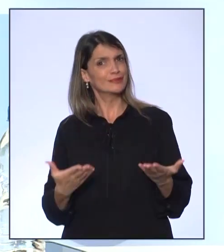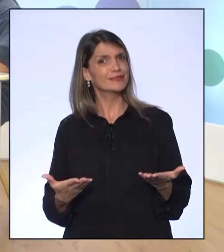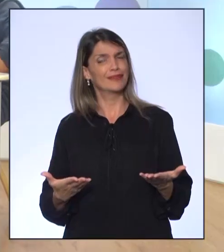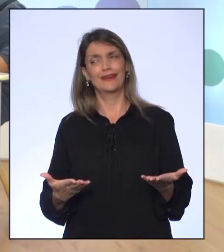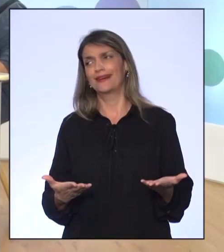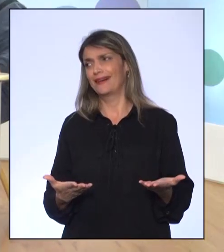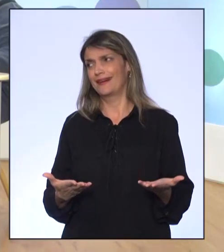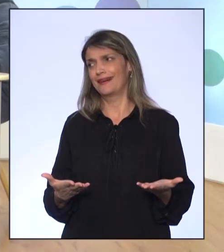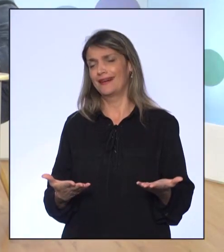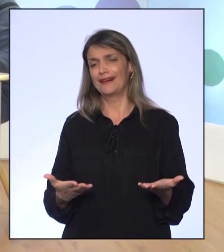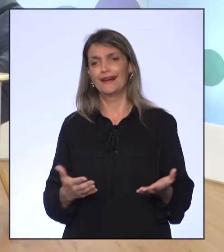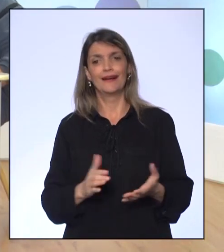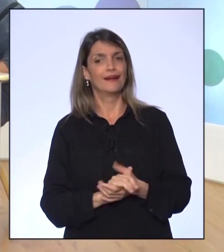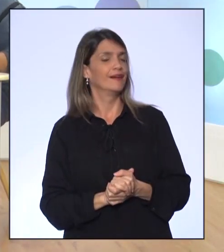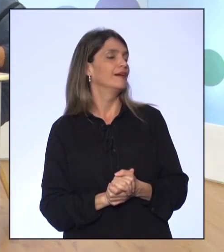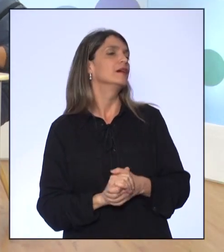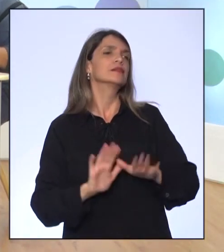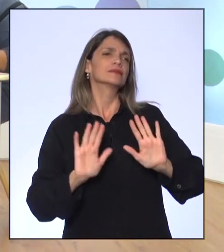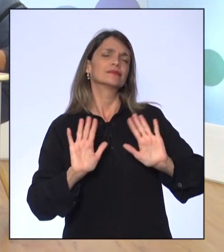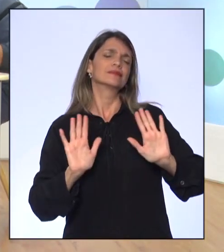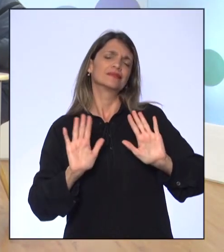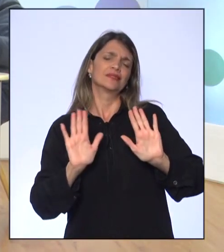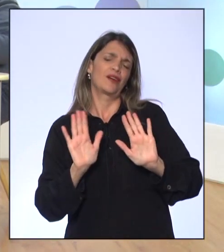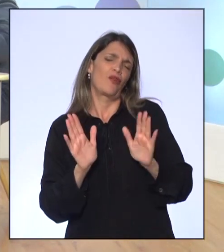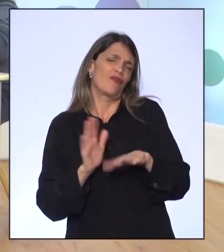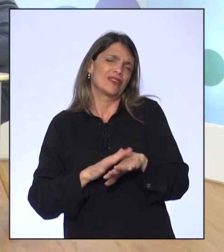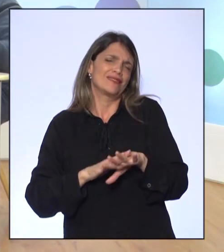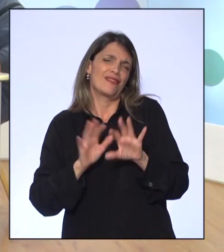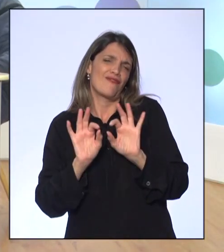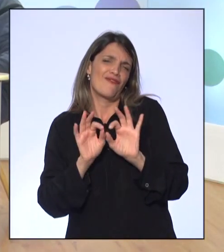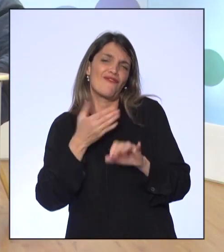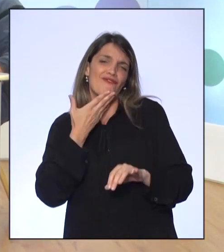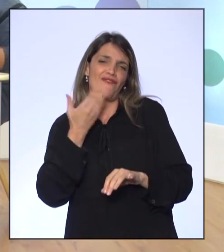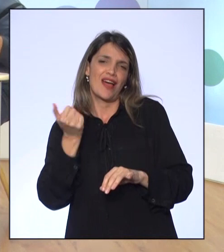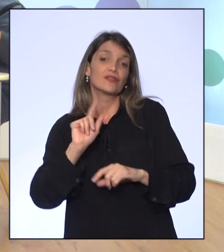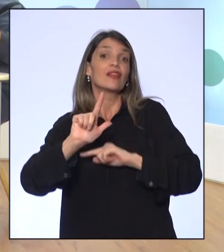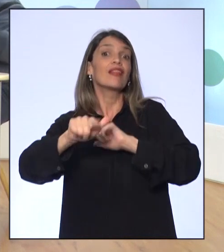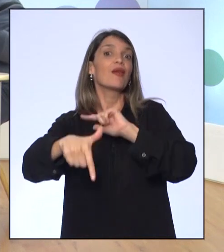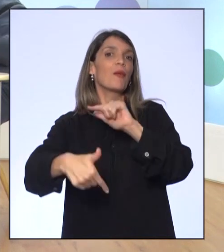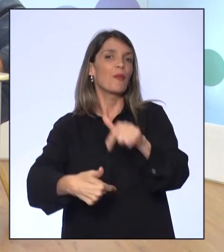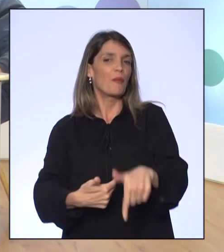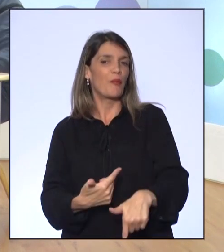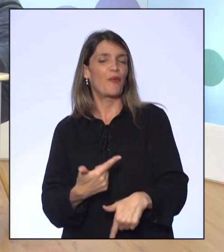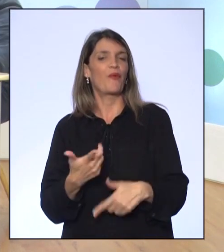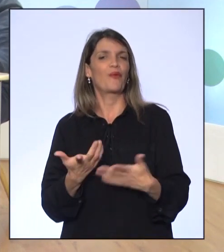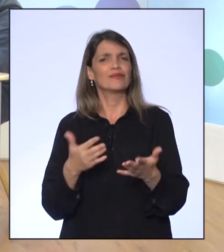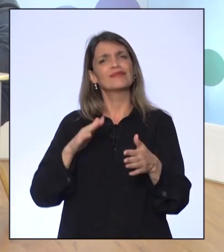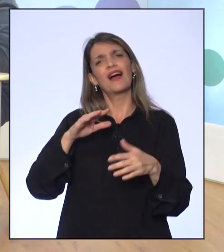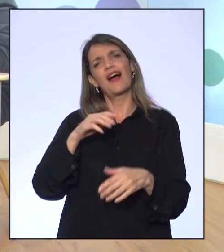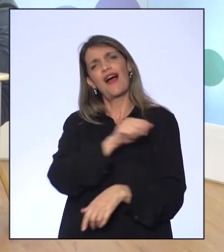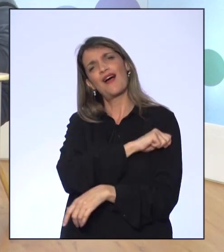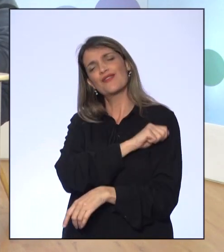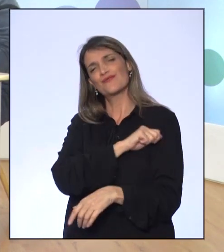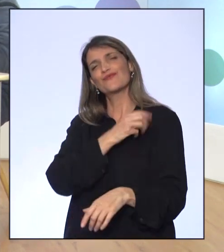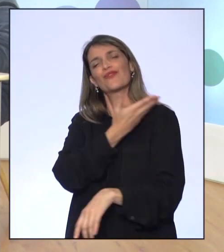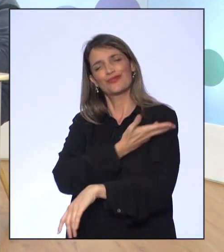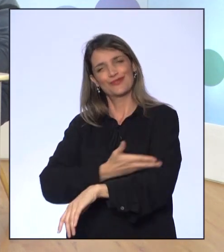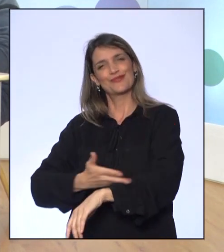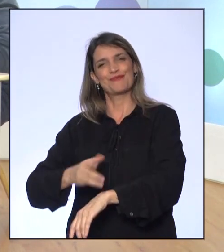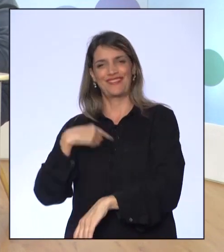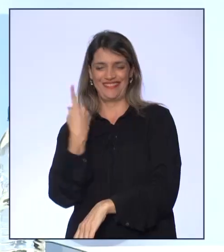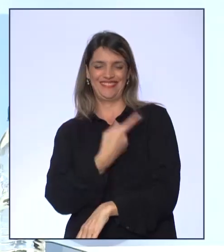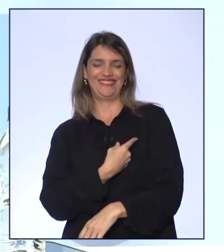acha? Vamos facilitar agora para depois a gente começar a dificultar para os alunos acostumarem também com a gente, né? Lembrando